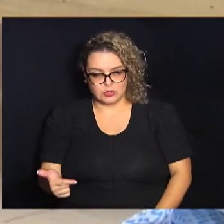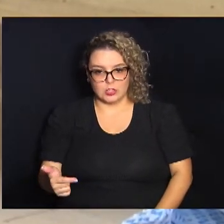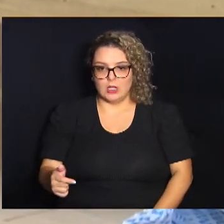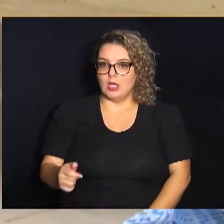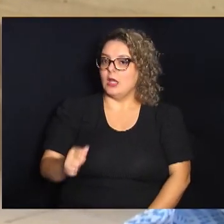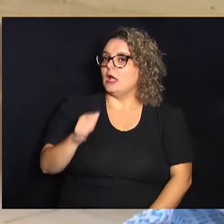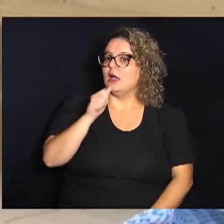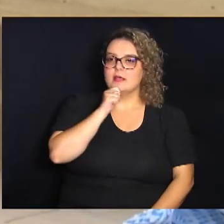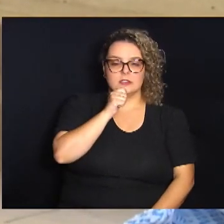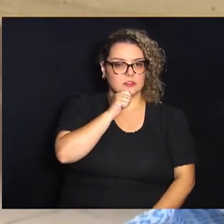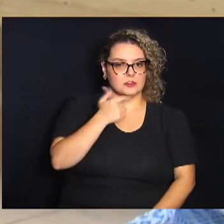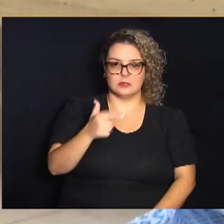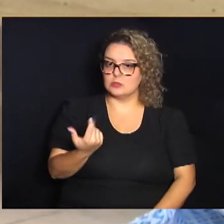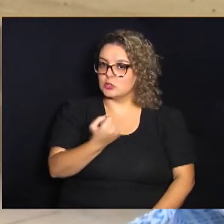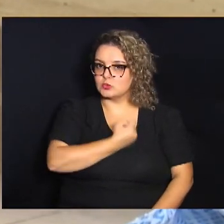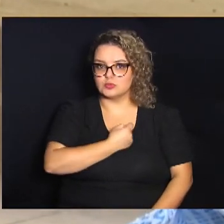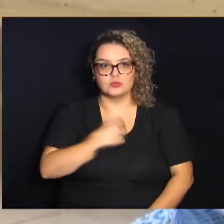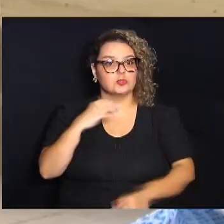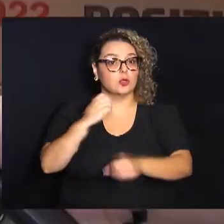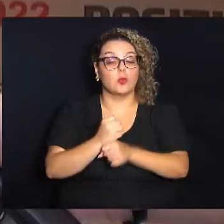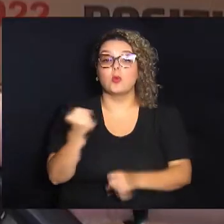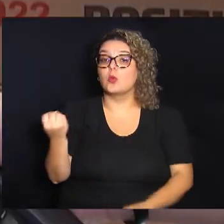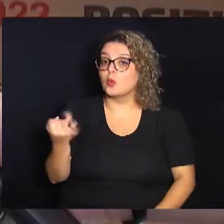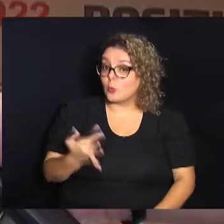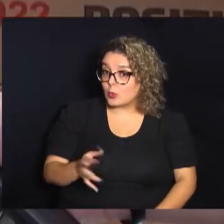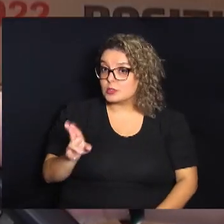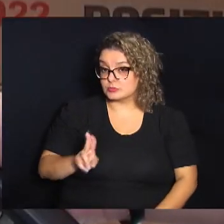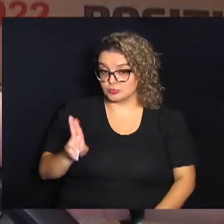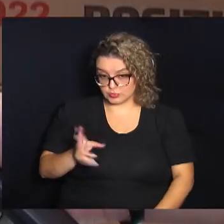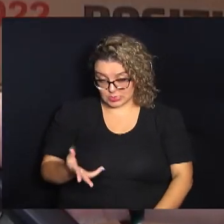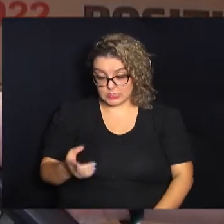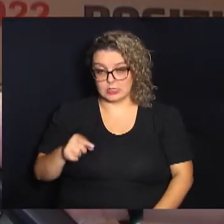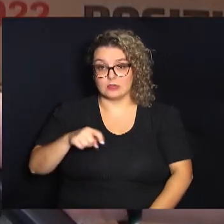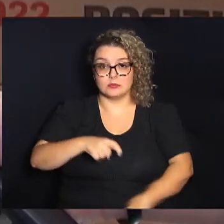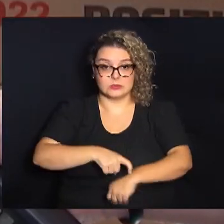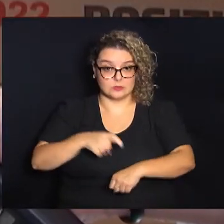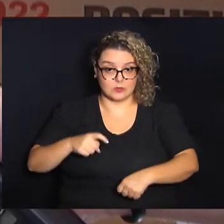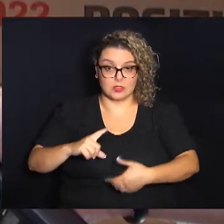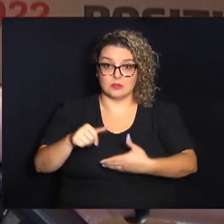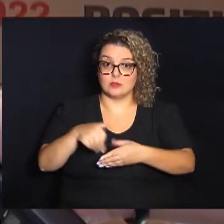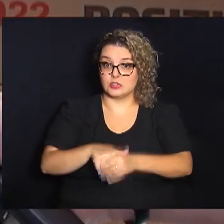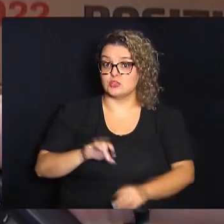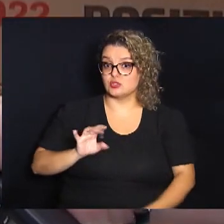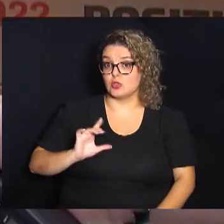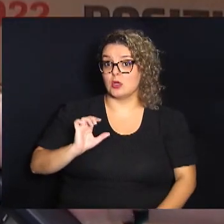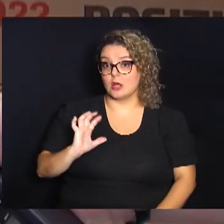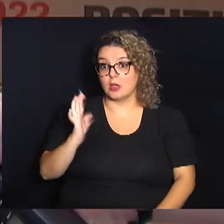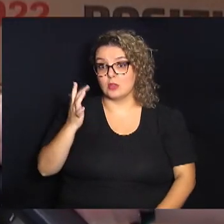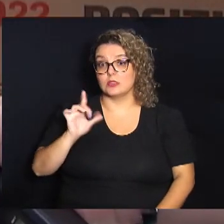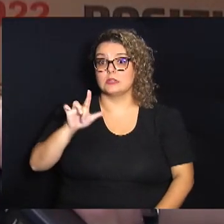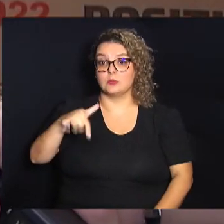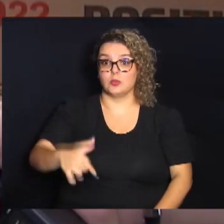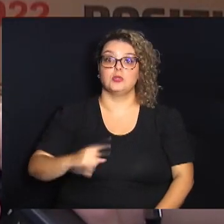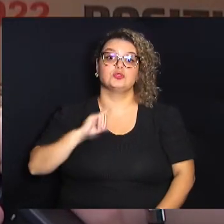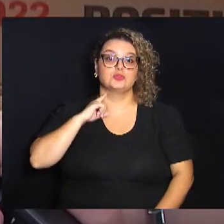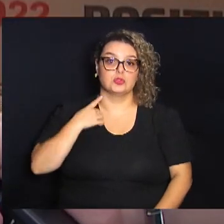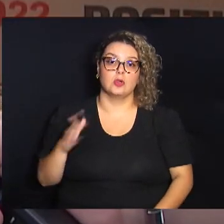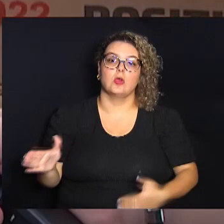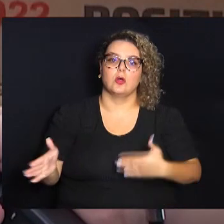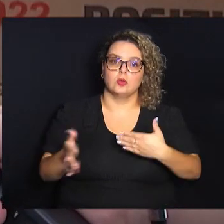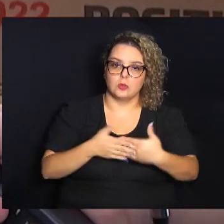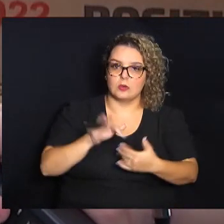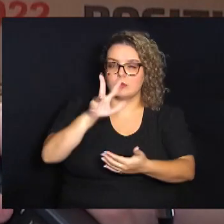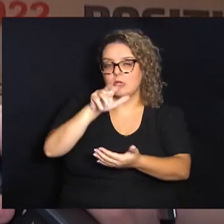não temos um número fechado de quantas urnas nós utilizaremos nessas eleições. Isso só vai acontecer depois de maio, com o fechamento do